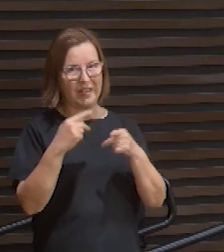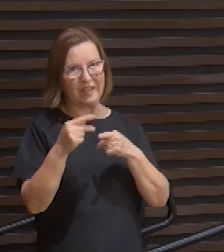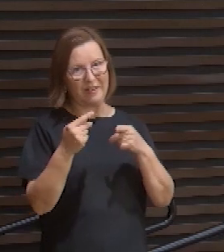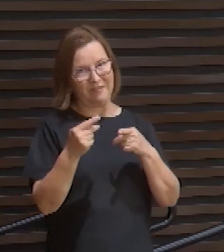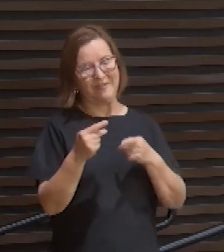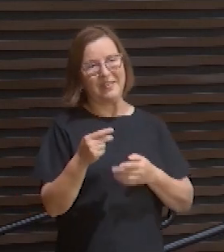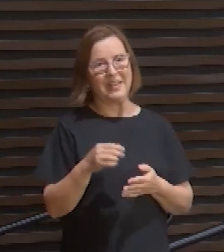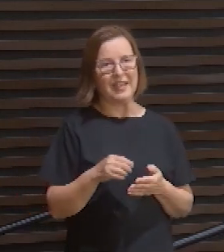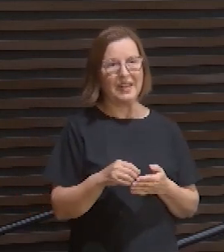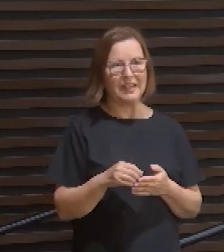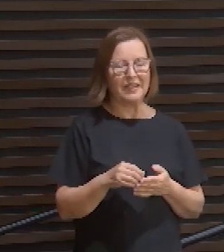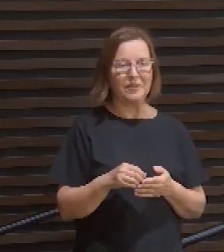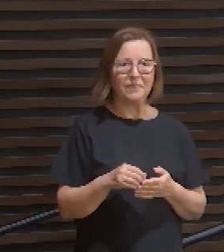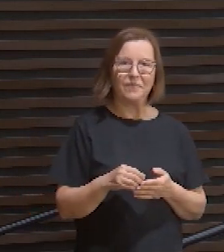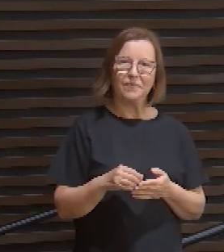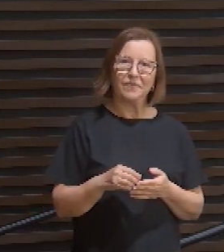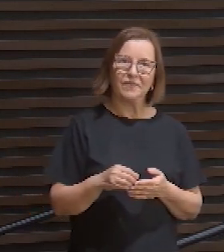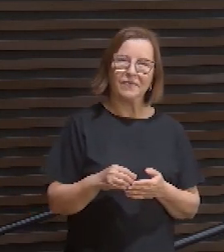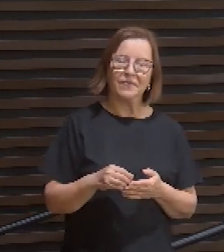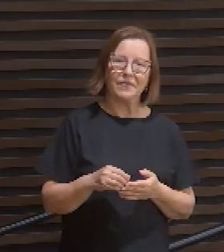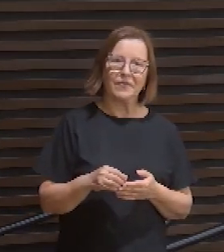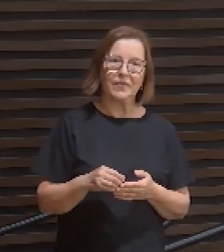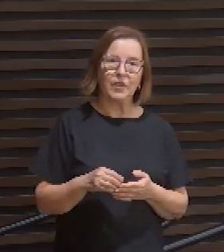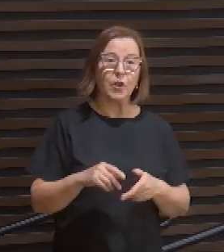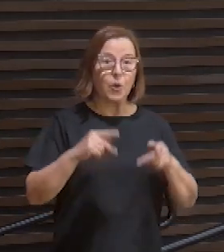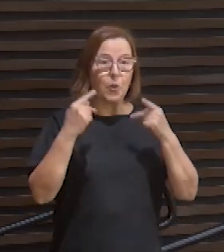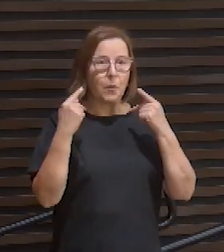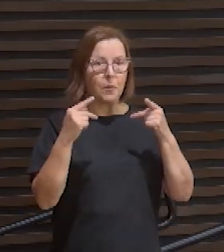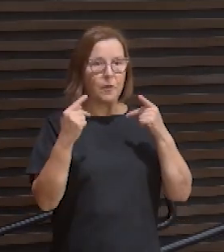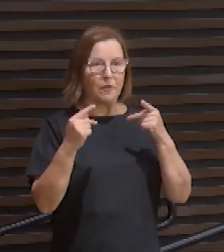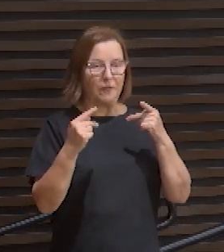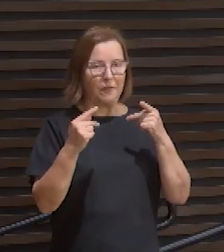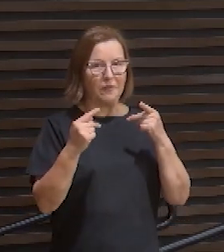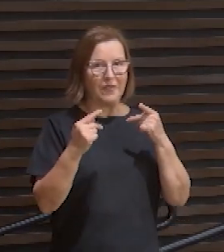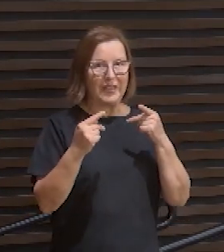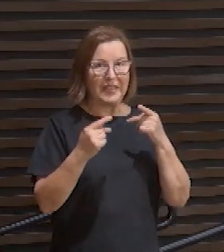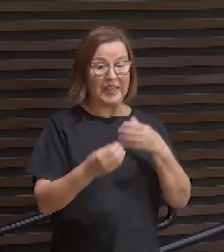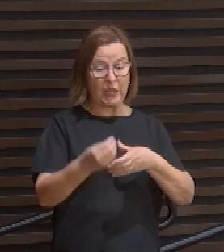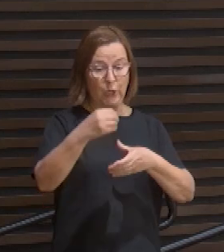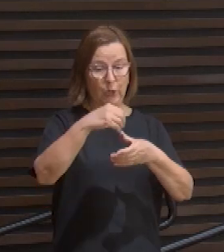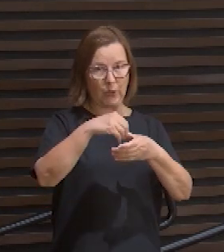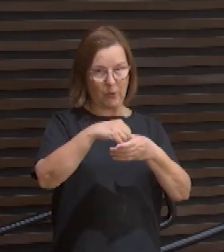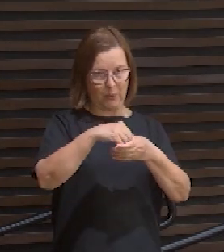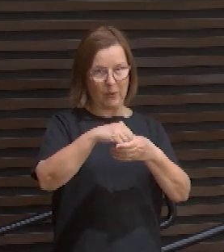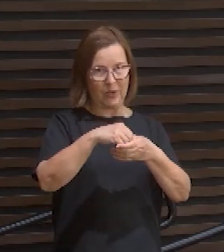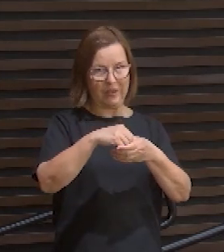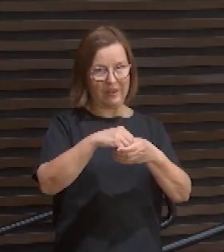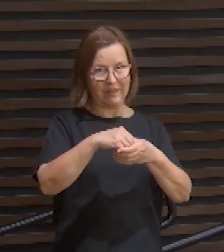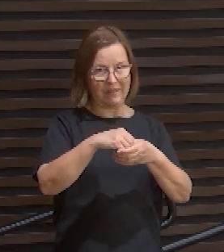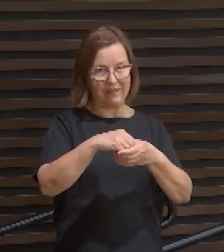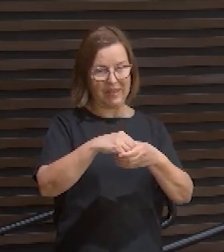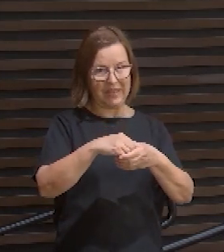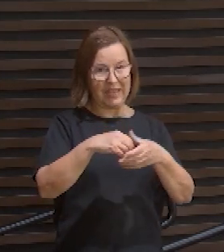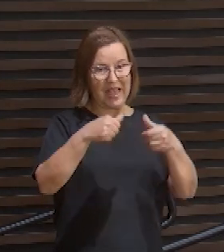plural. O profeta se inclui naquilo lá. Vocês perceberam isso?